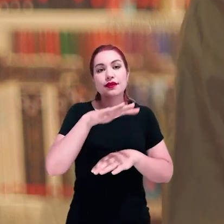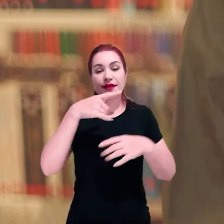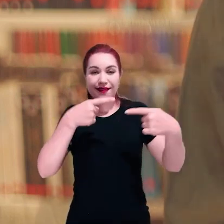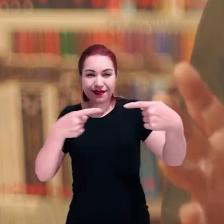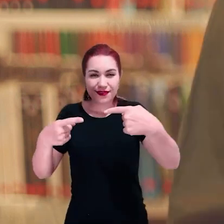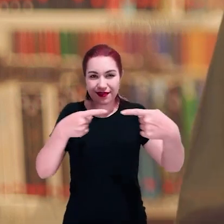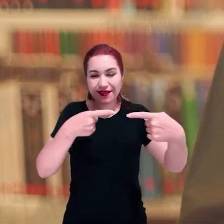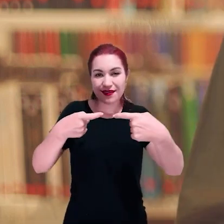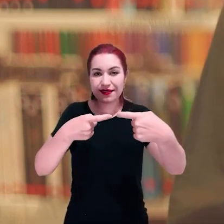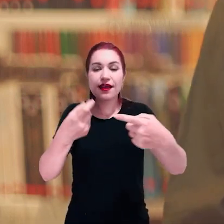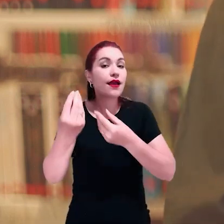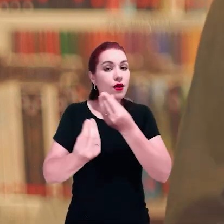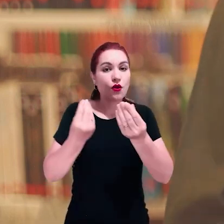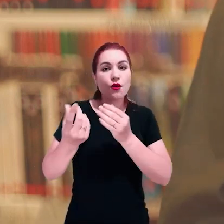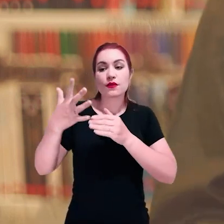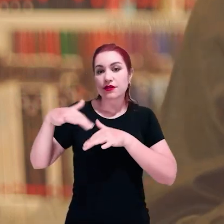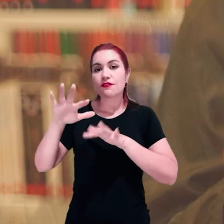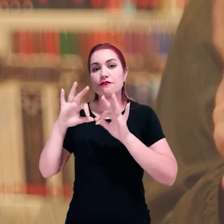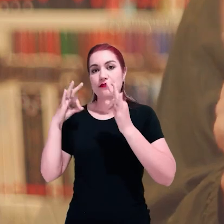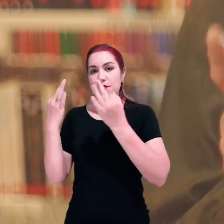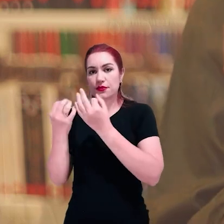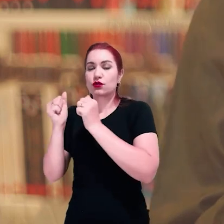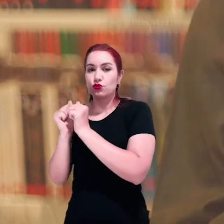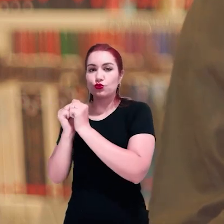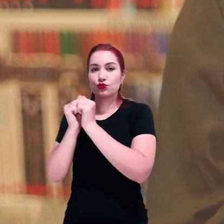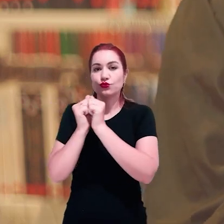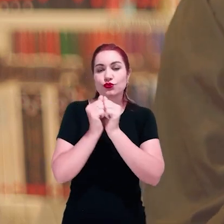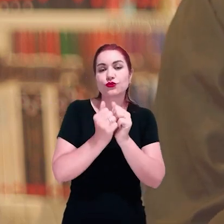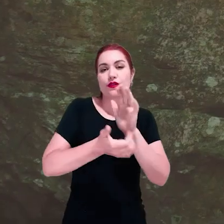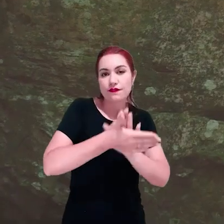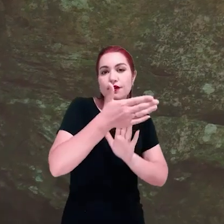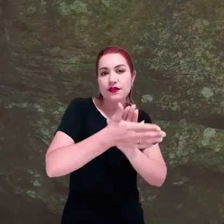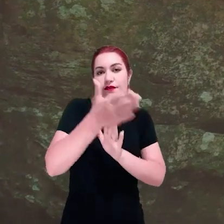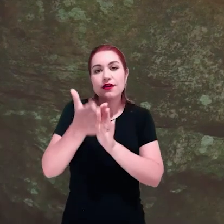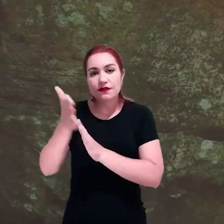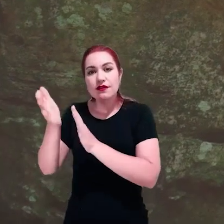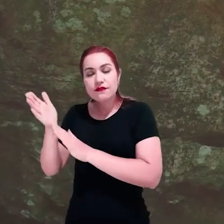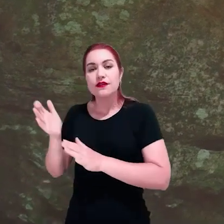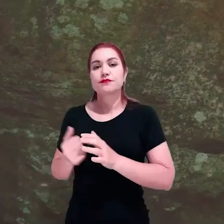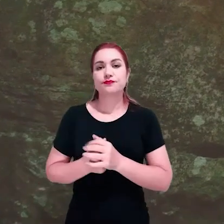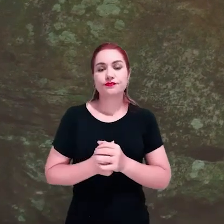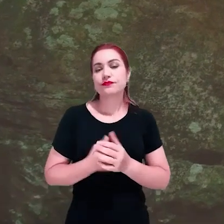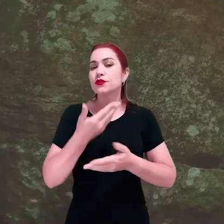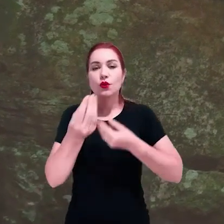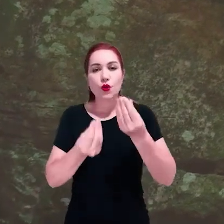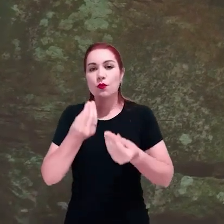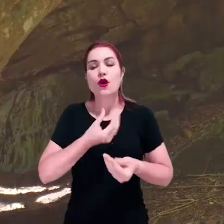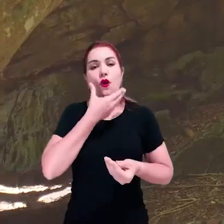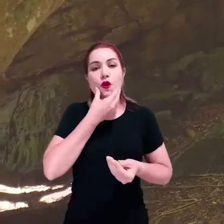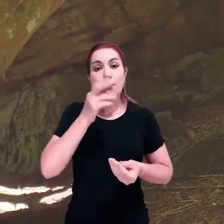de todos os indígenas é a mais ou menos semelhante. Senhor branco e Onde grisalho, se indicava a caça e a